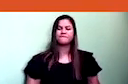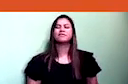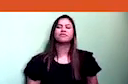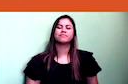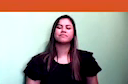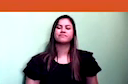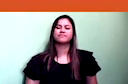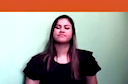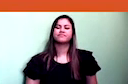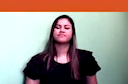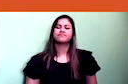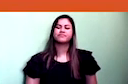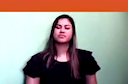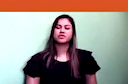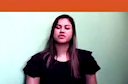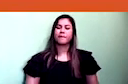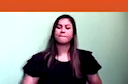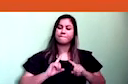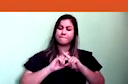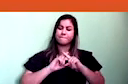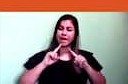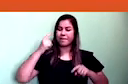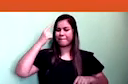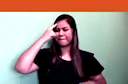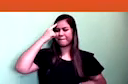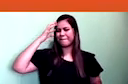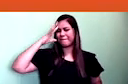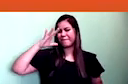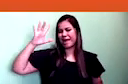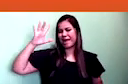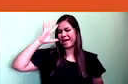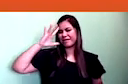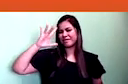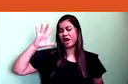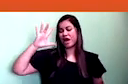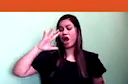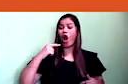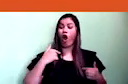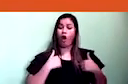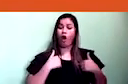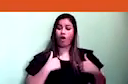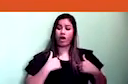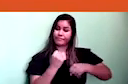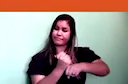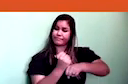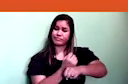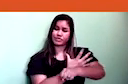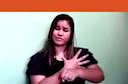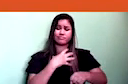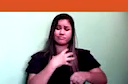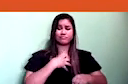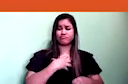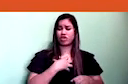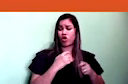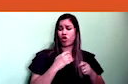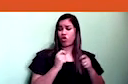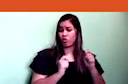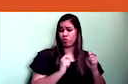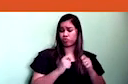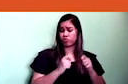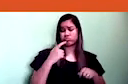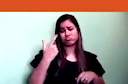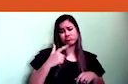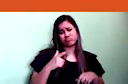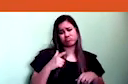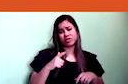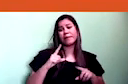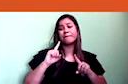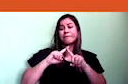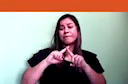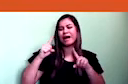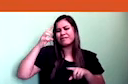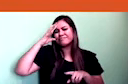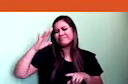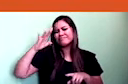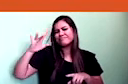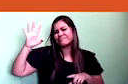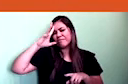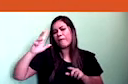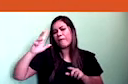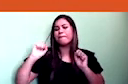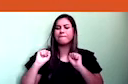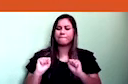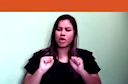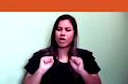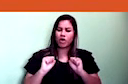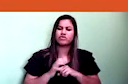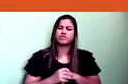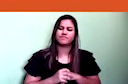mas eu posso controlar meus pensamentos antes que ele controle meu comportamento. Então, aceite a individualidade de